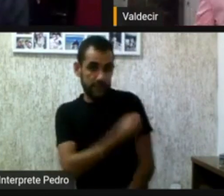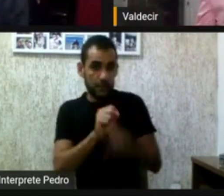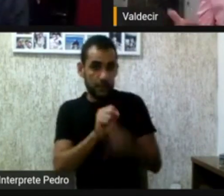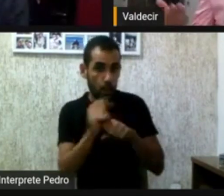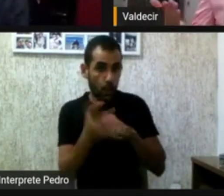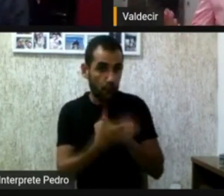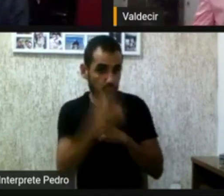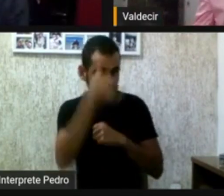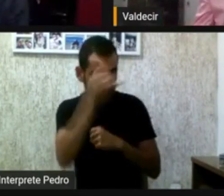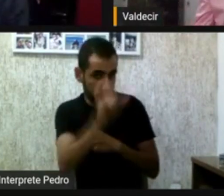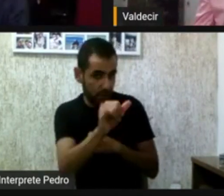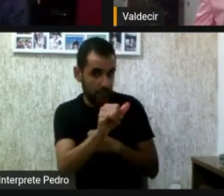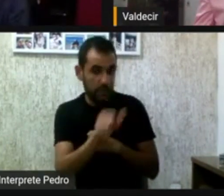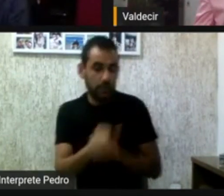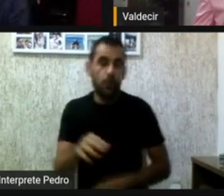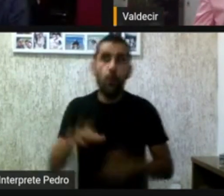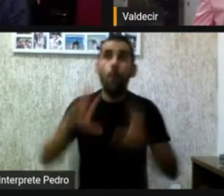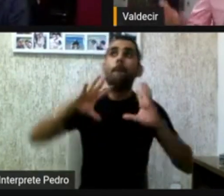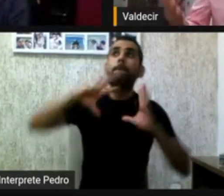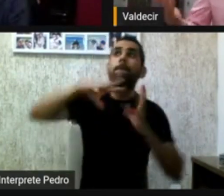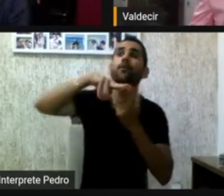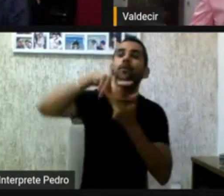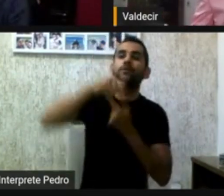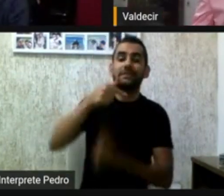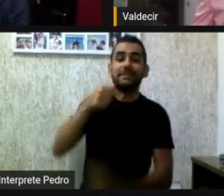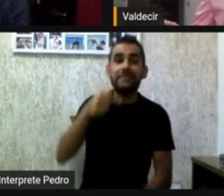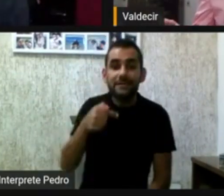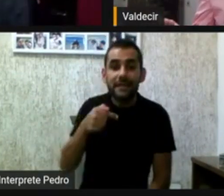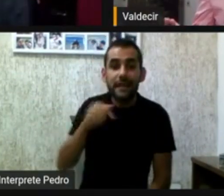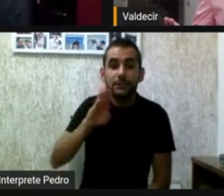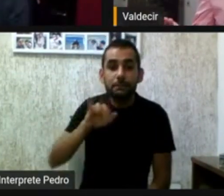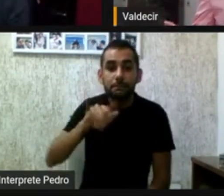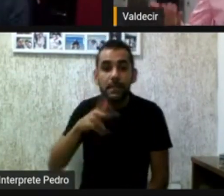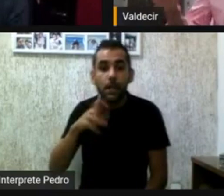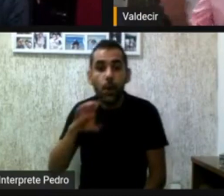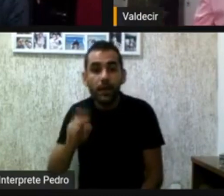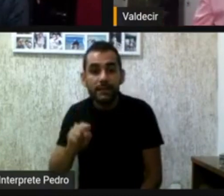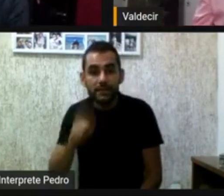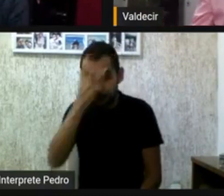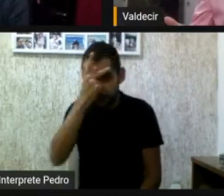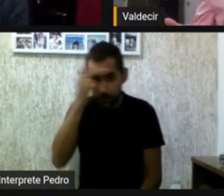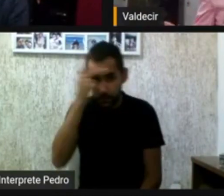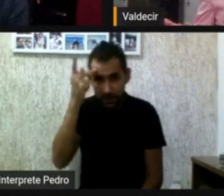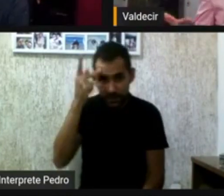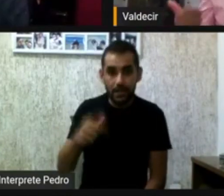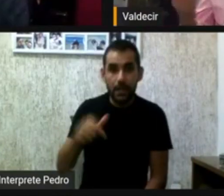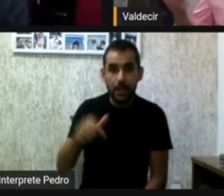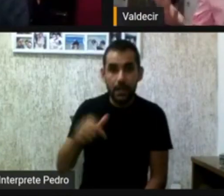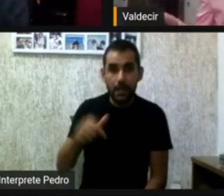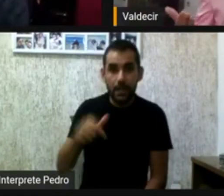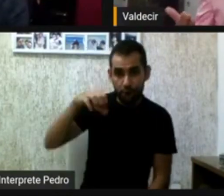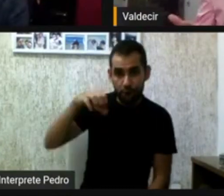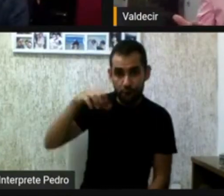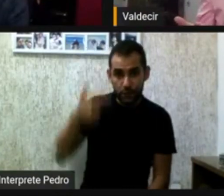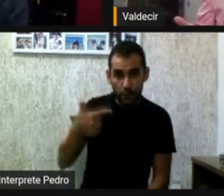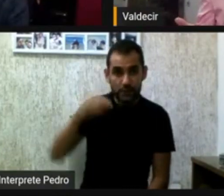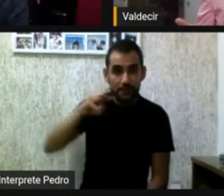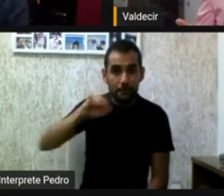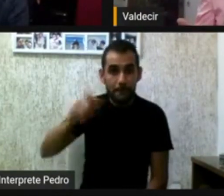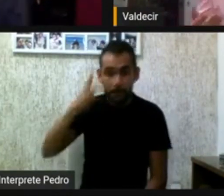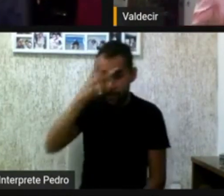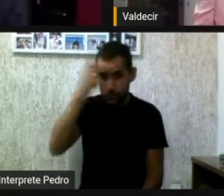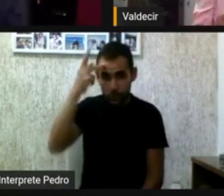mundo inteiro, 7 bilhões de pessoas forem vacinadas, no Brasil, 210 milhões, em São João del Rei, 92 mil habitantes